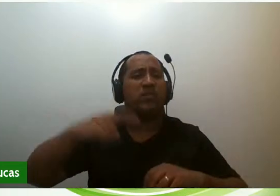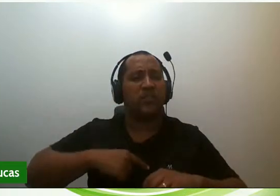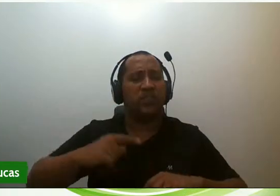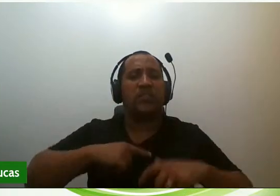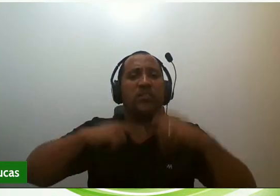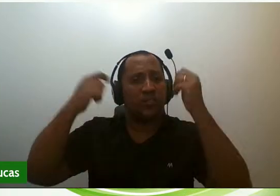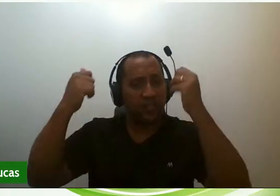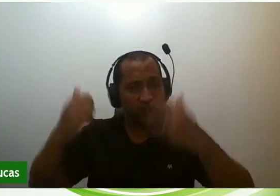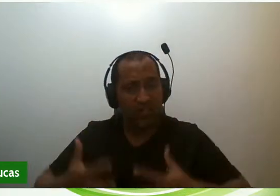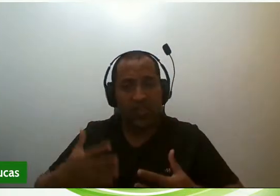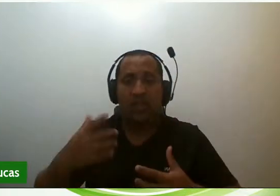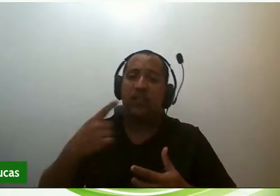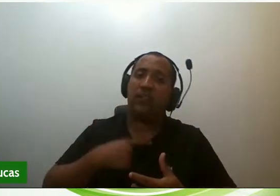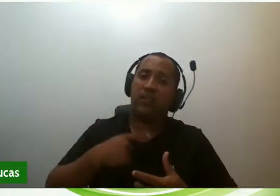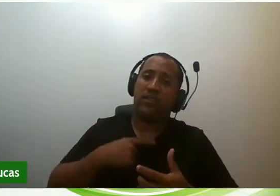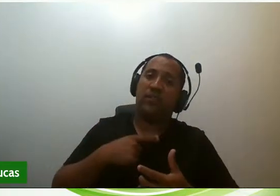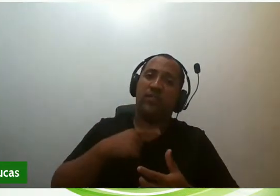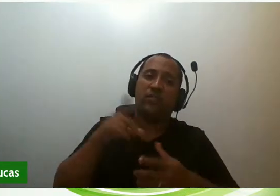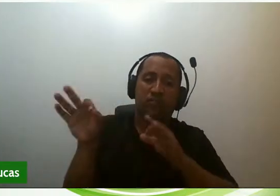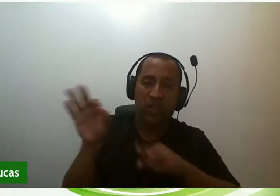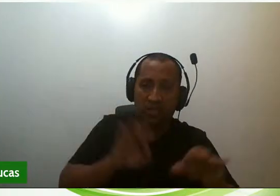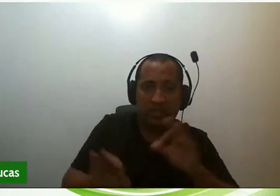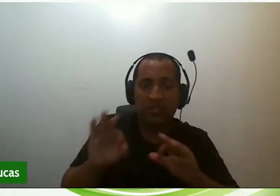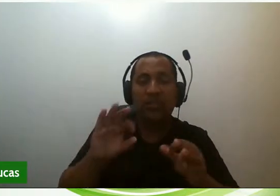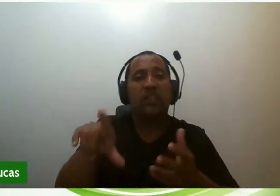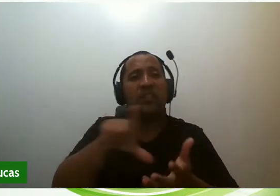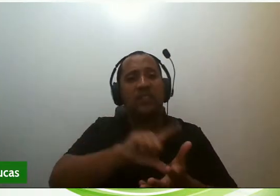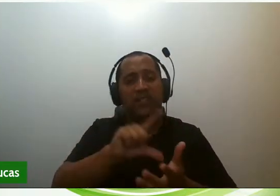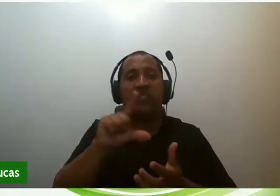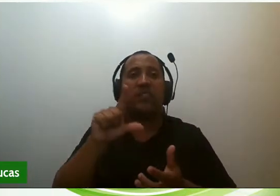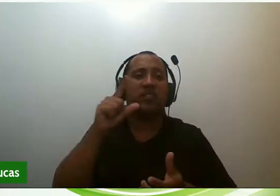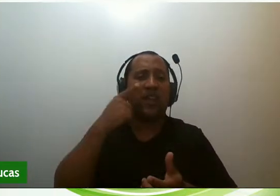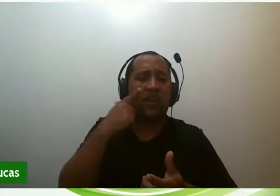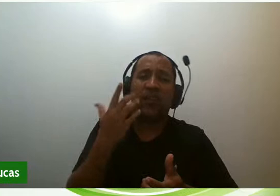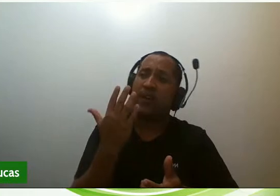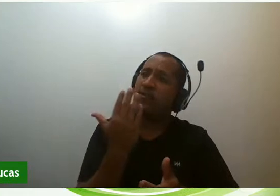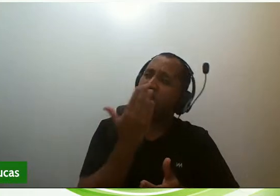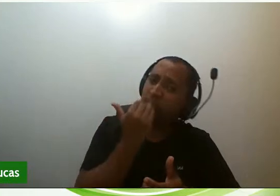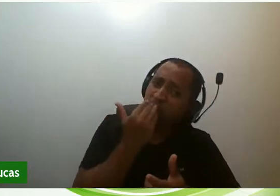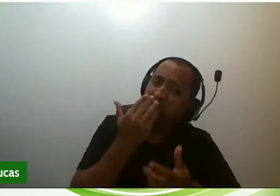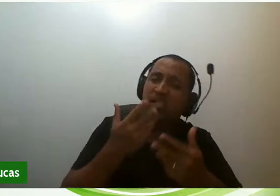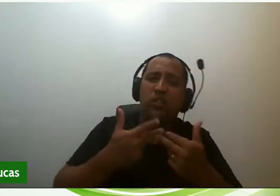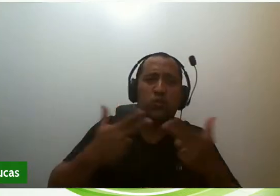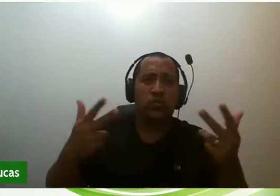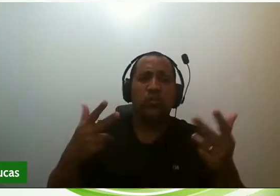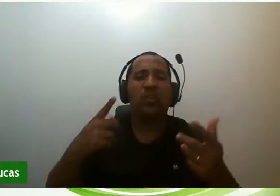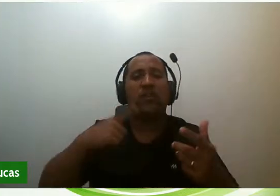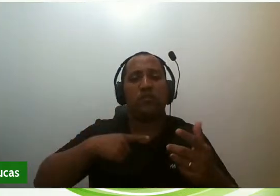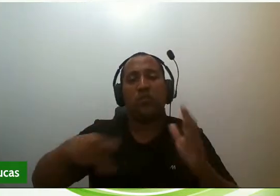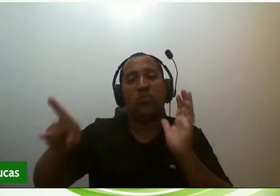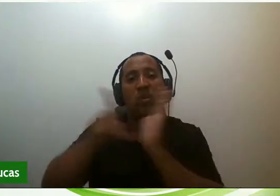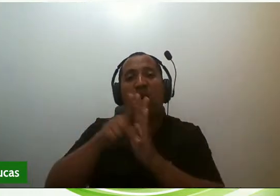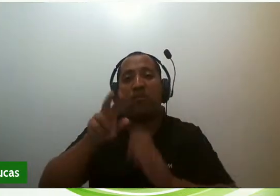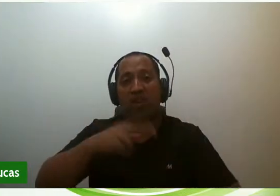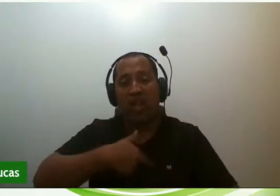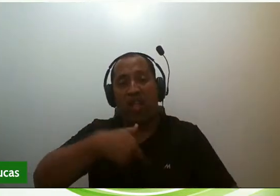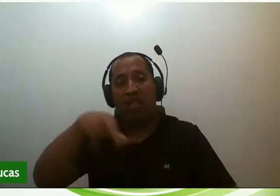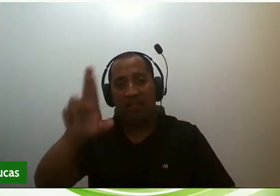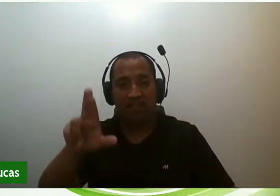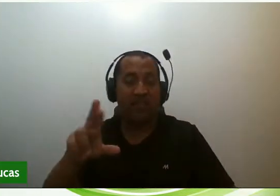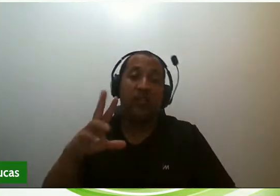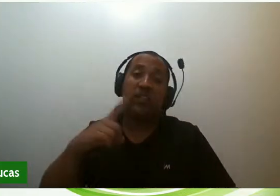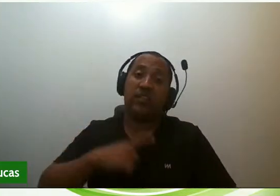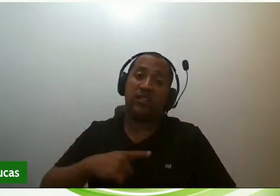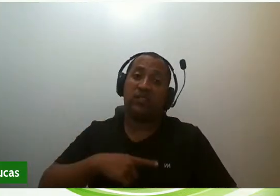condução desse pré-preparo e do preparo de determinados alimentos, quando eles envolvem rituais religiosos. E isso,